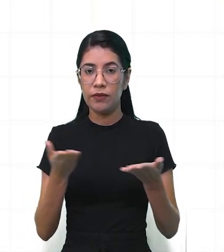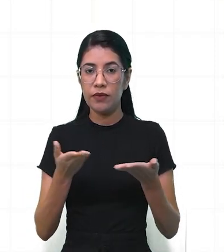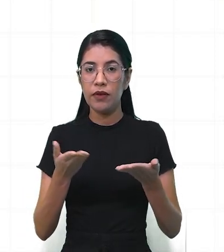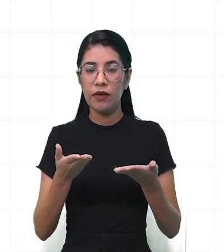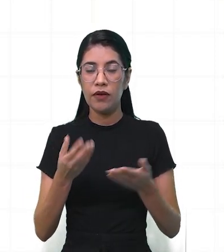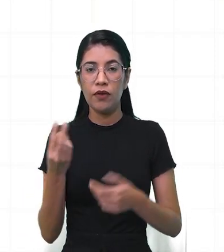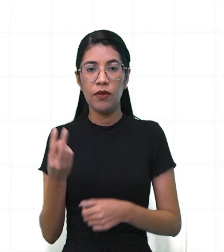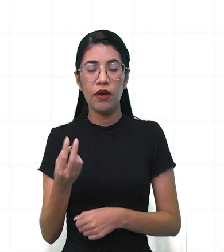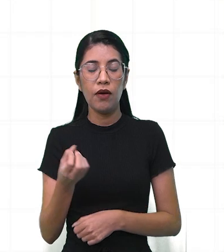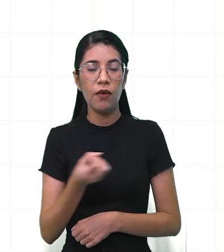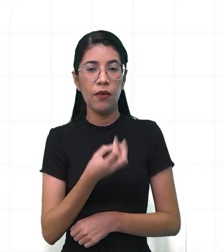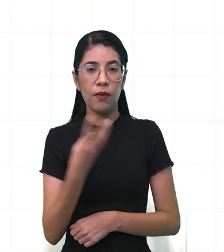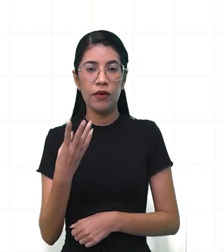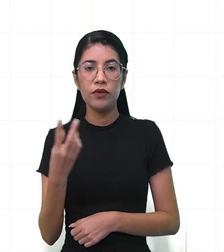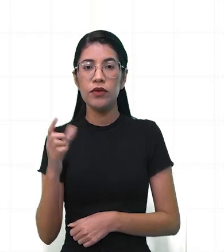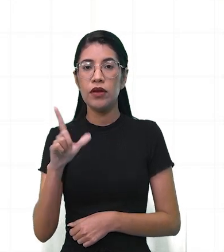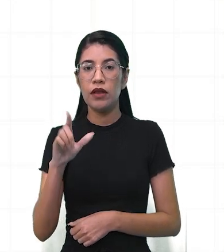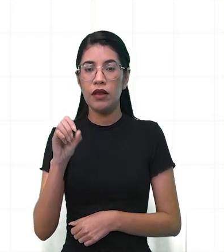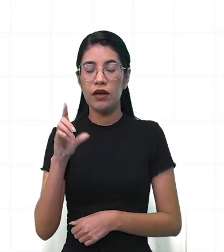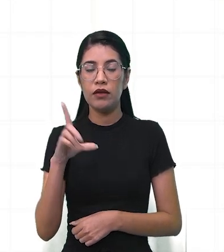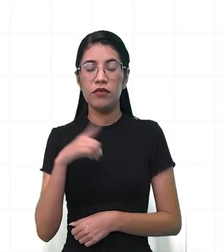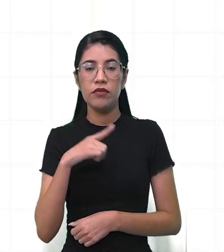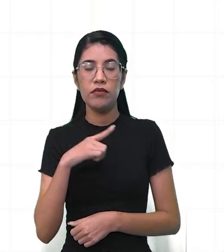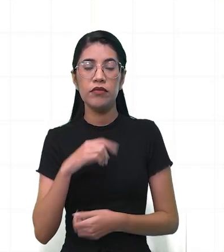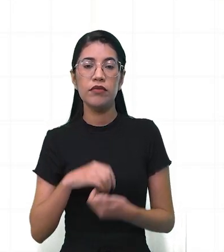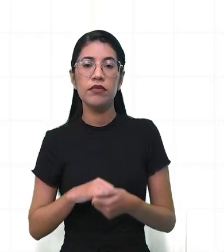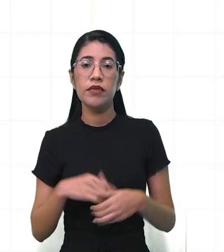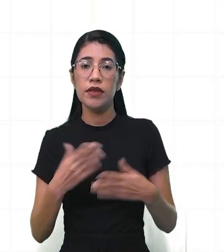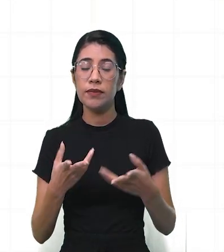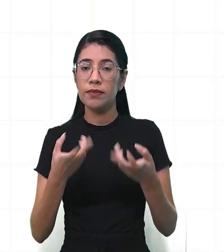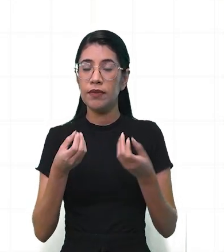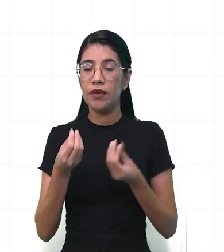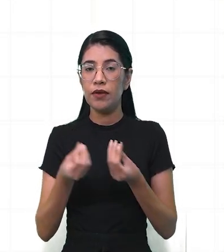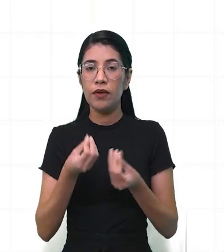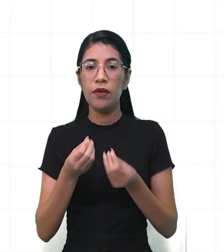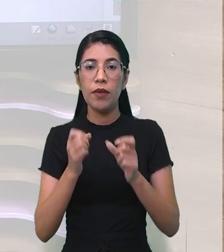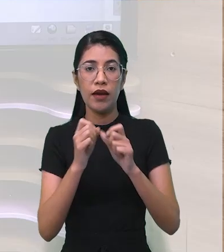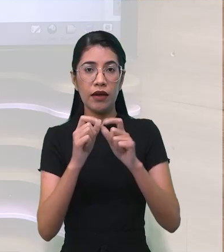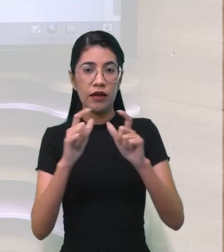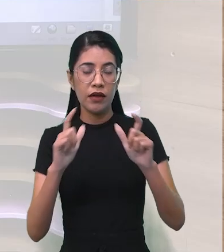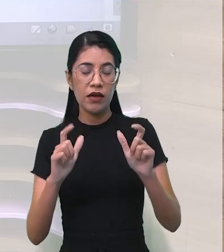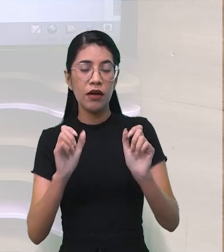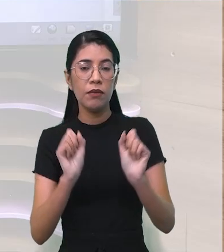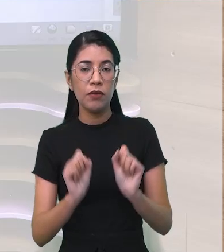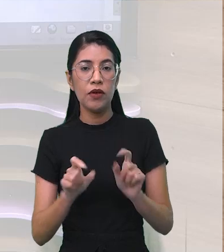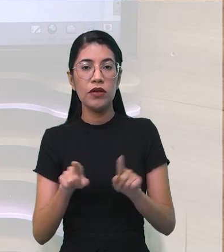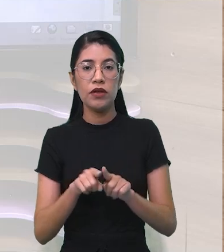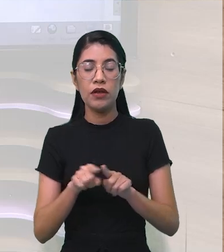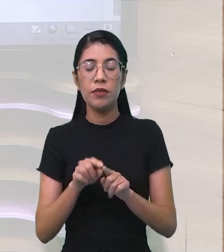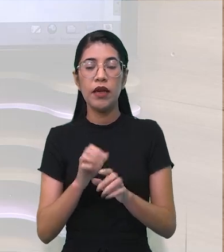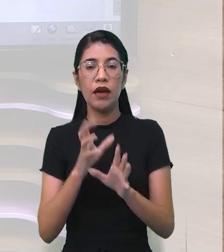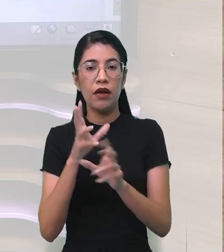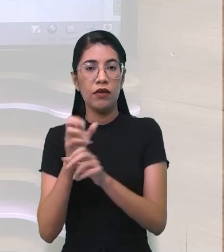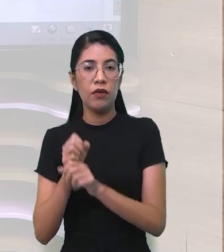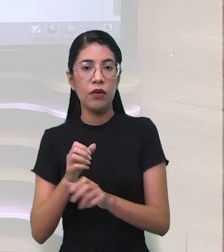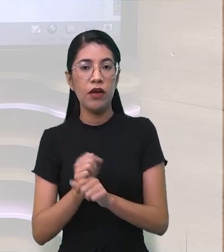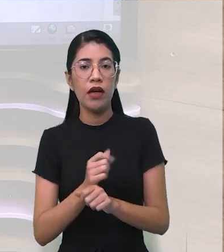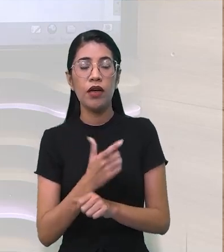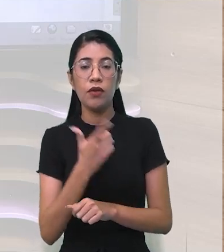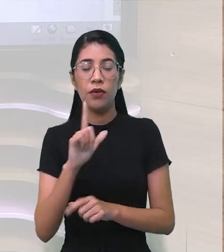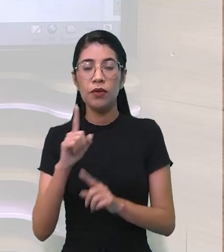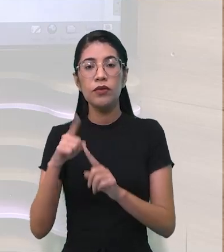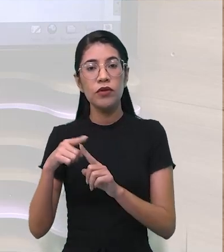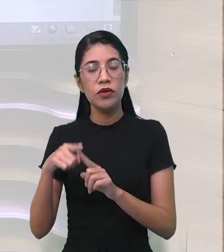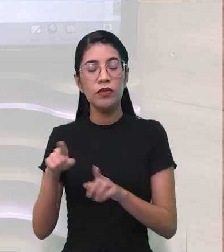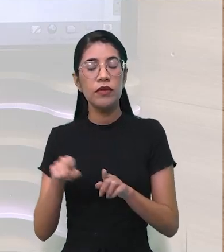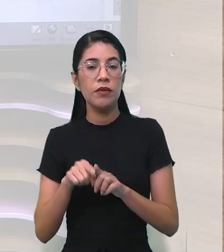O número de lados. Tá ok? Então, viram aí que a mesma expressão a gente pode resolver o problema de uma outra forma,